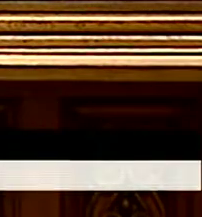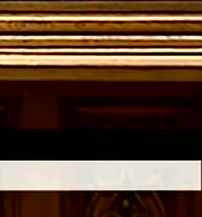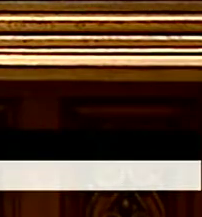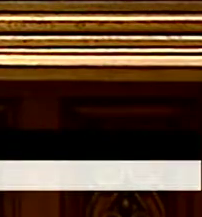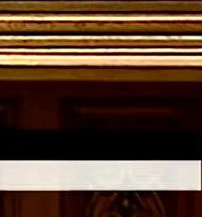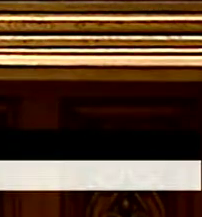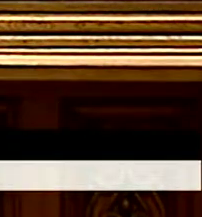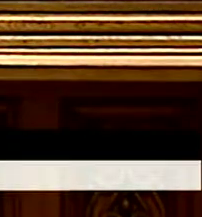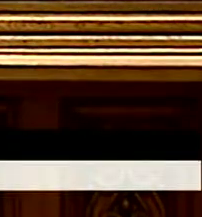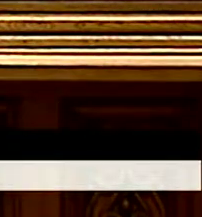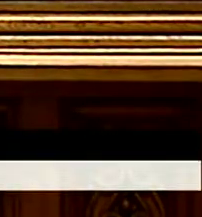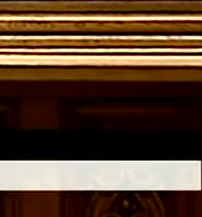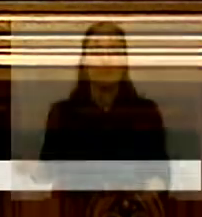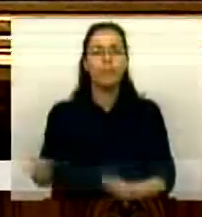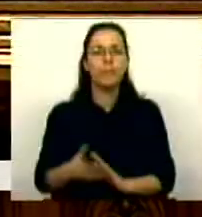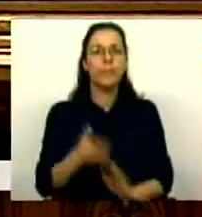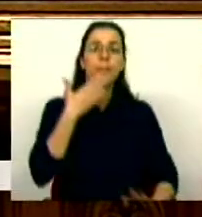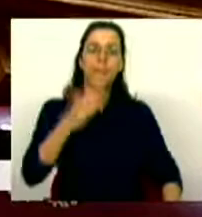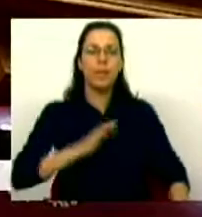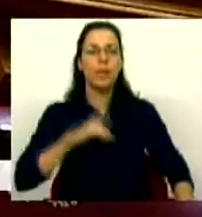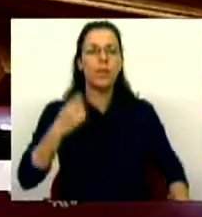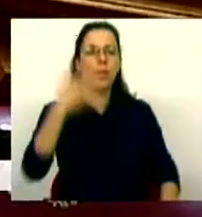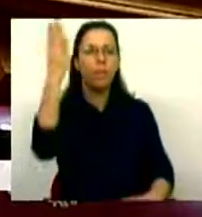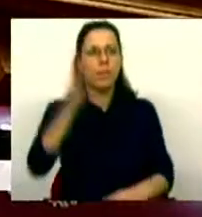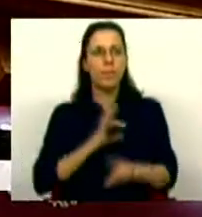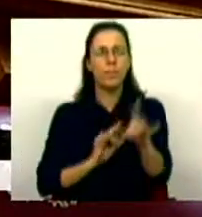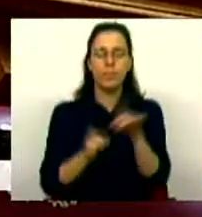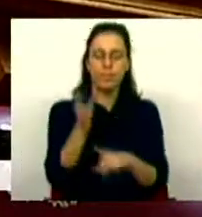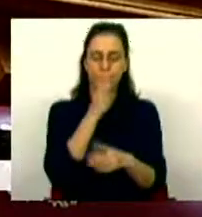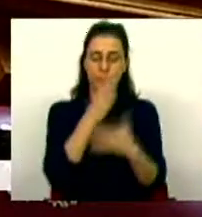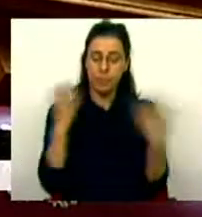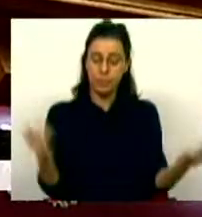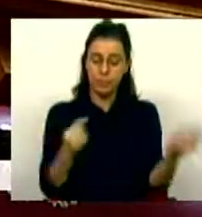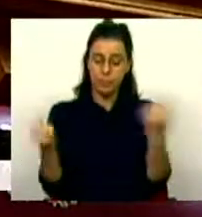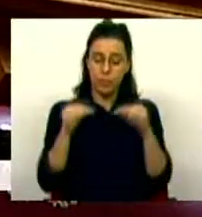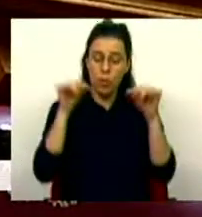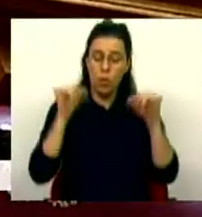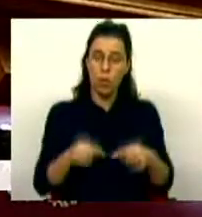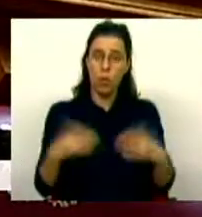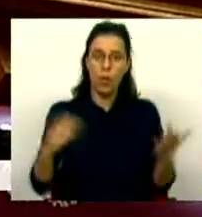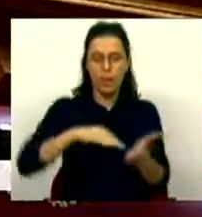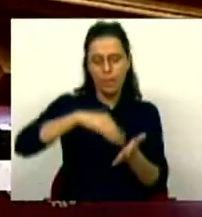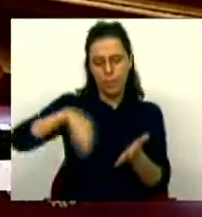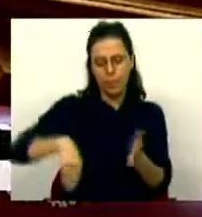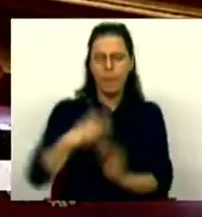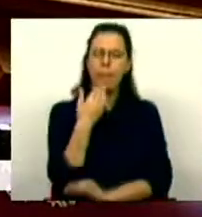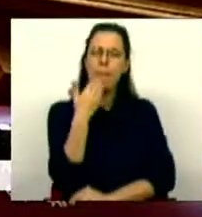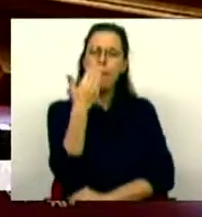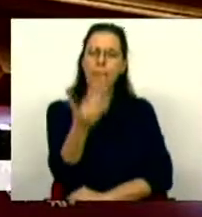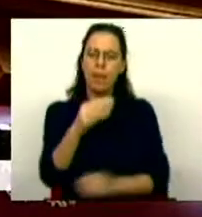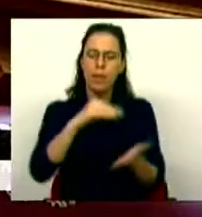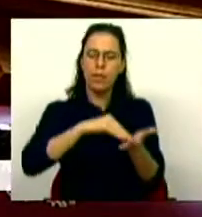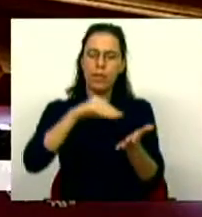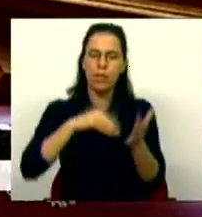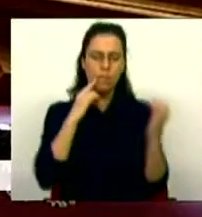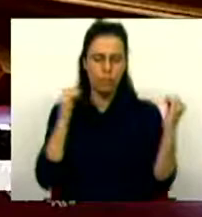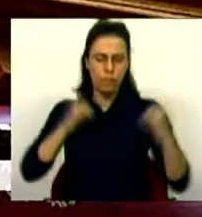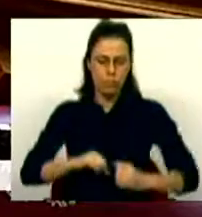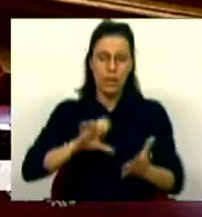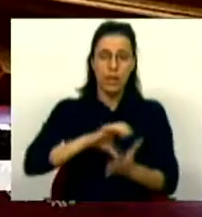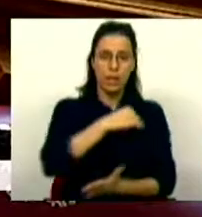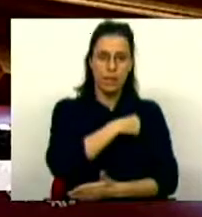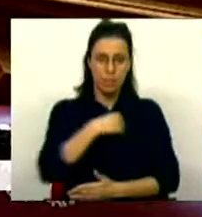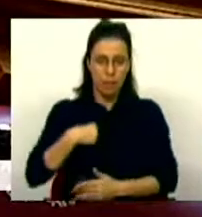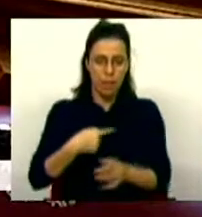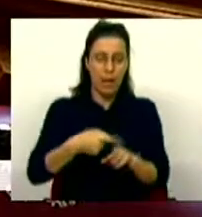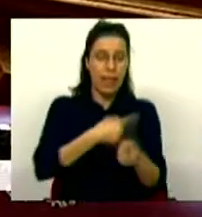Obrigada, Sr. Presidente. Sr. Presidente, senhoras e senhores deputados, discutimos hoje a petição que solicita a Convenção para o Centro Médico de Diálise